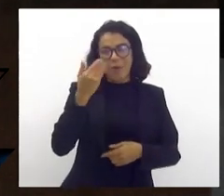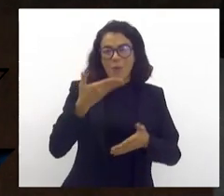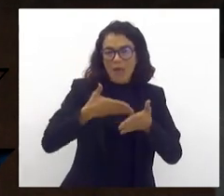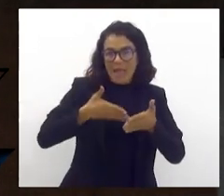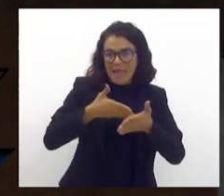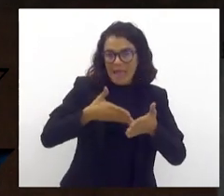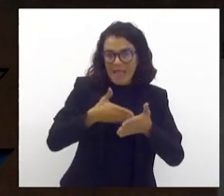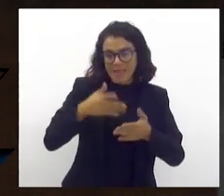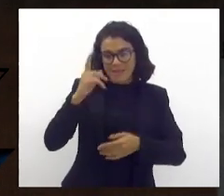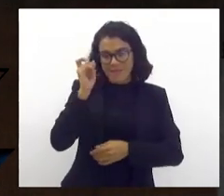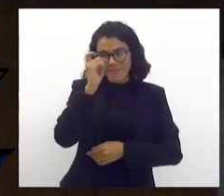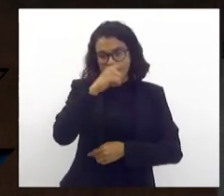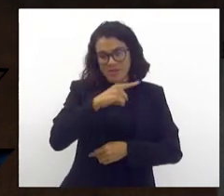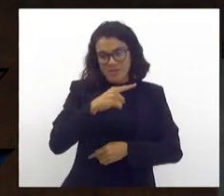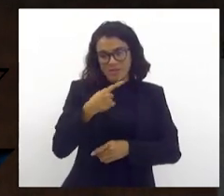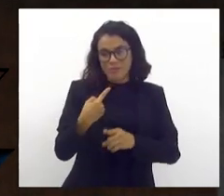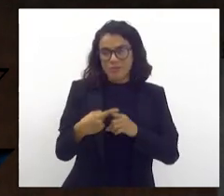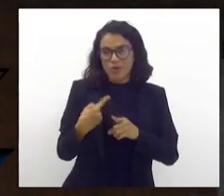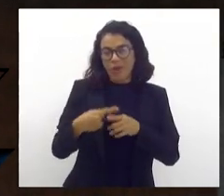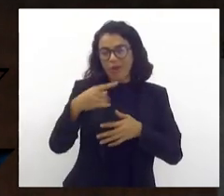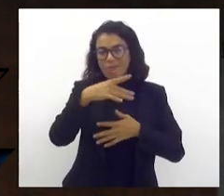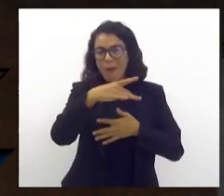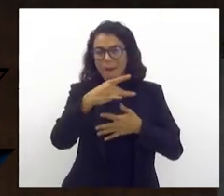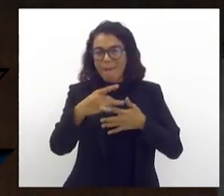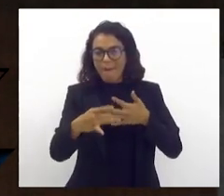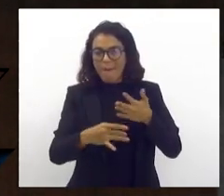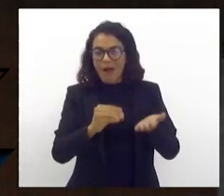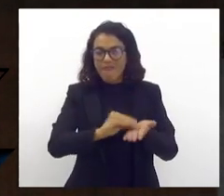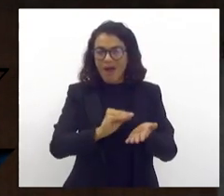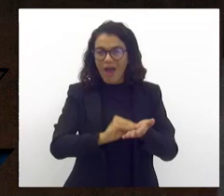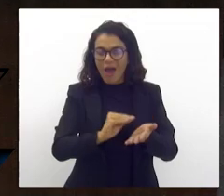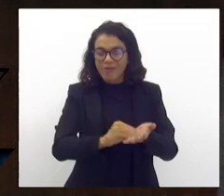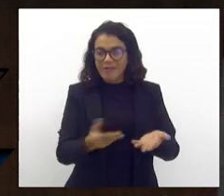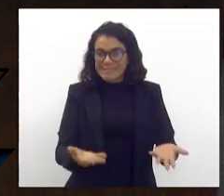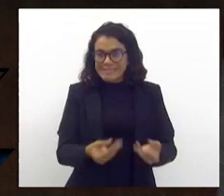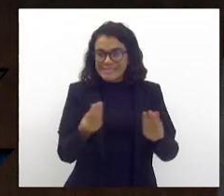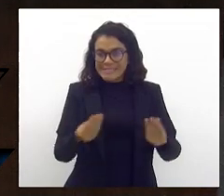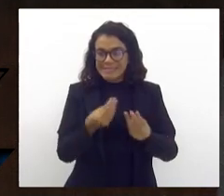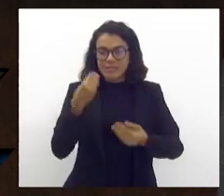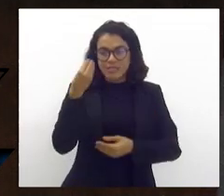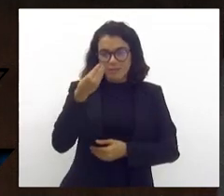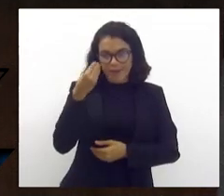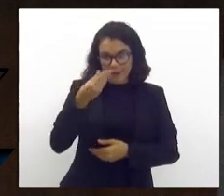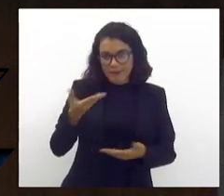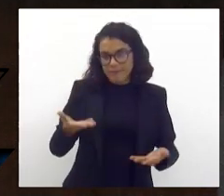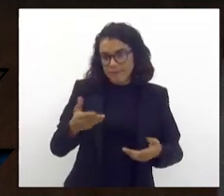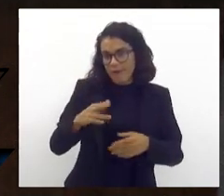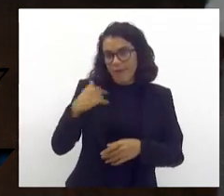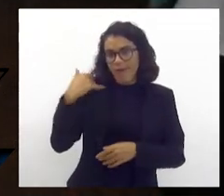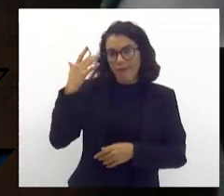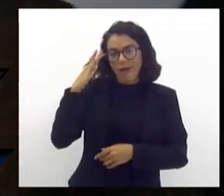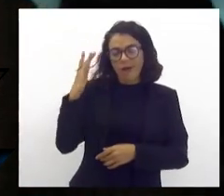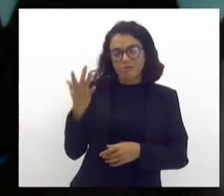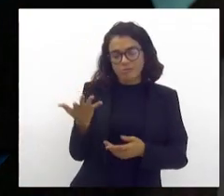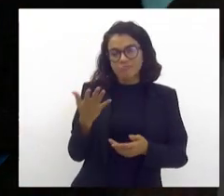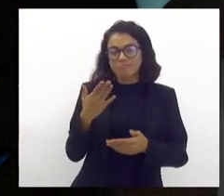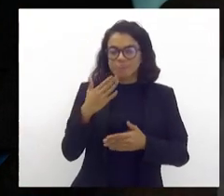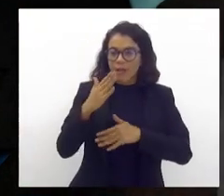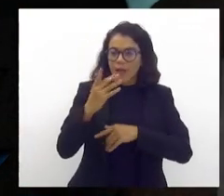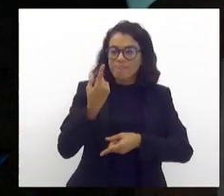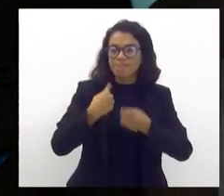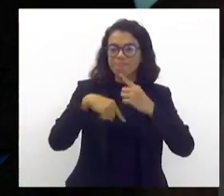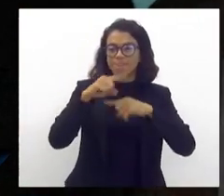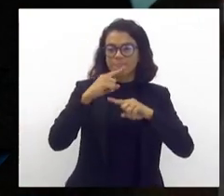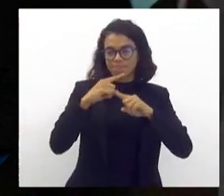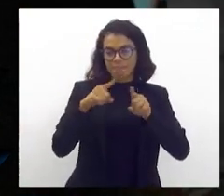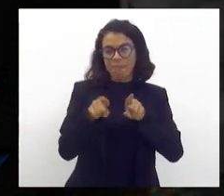falta de critérios que possam contar como experiência. Então, acho que é um grande passo. Eu acho que